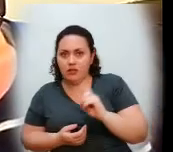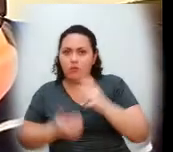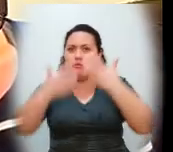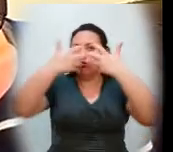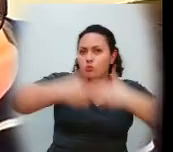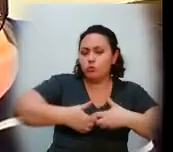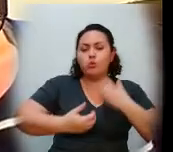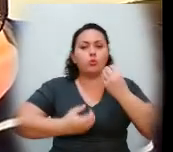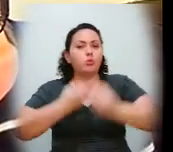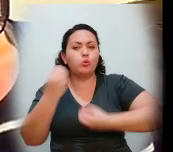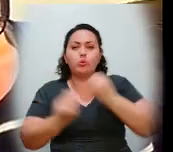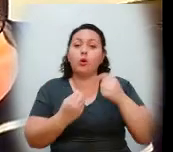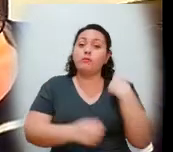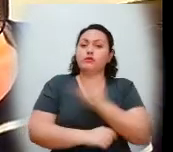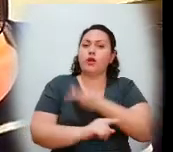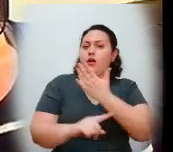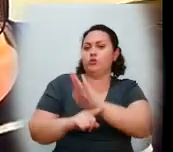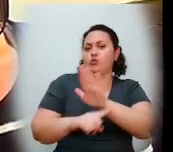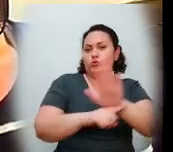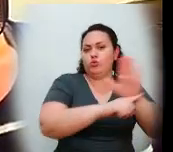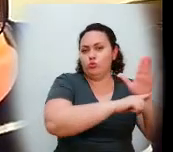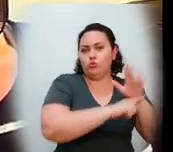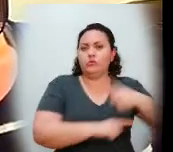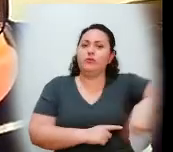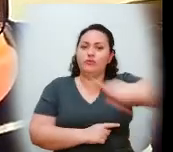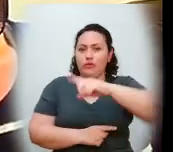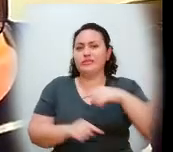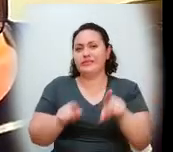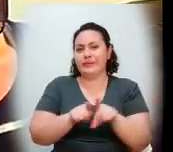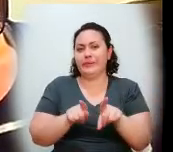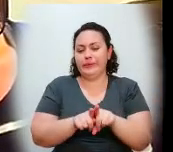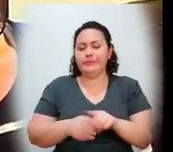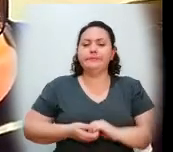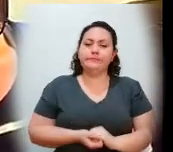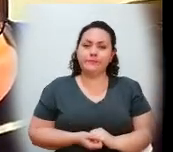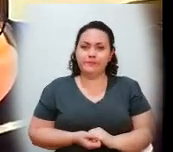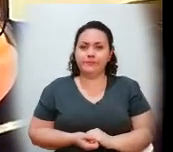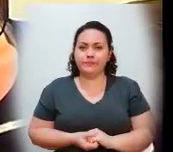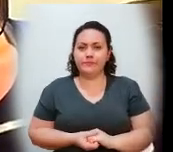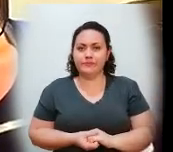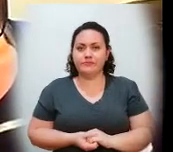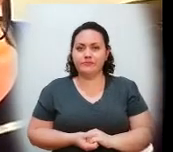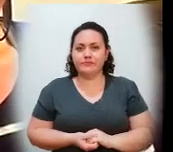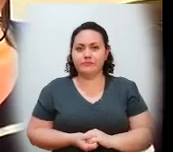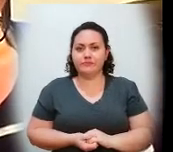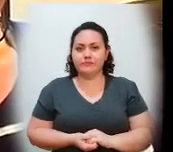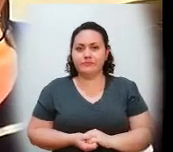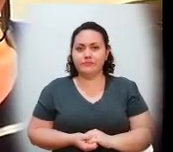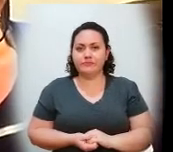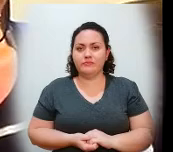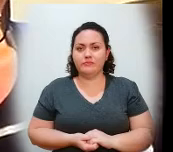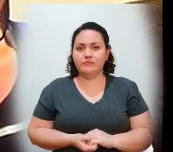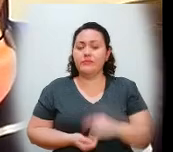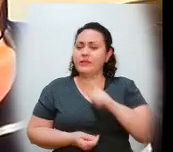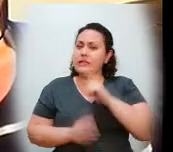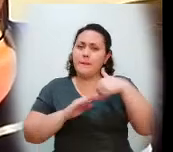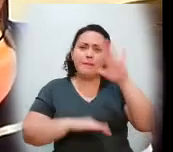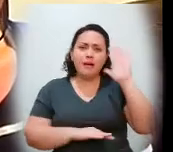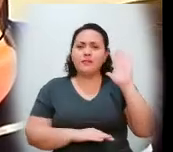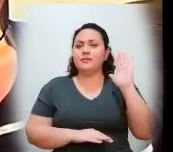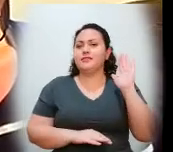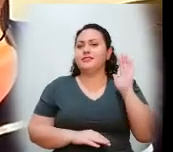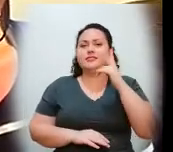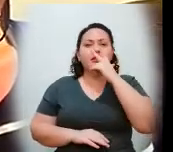pode também ir auxiliando vocês nessas questões. Mas que quanto mais a gente consegue